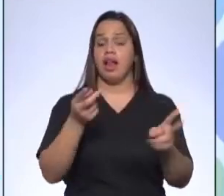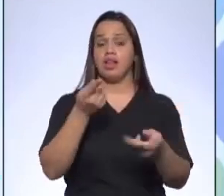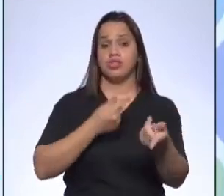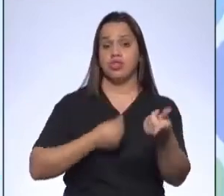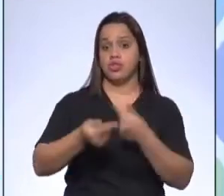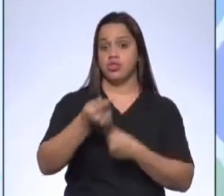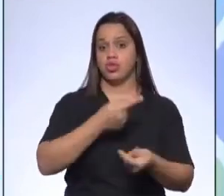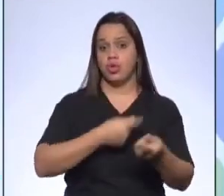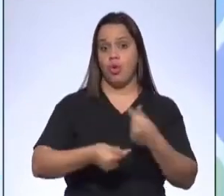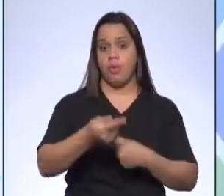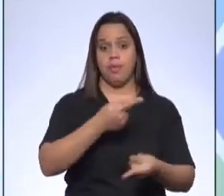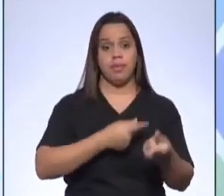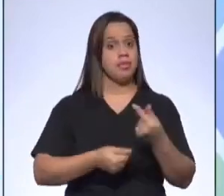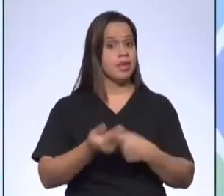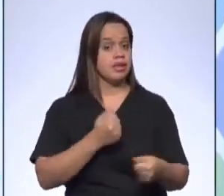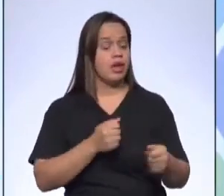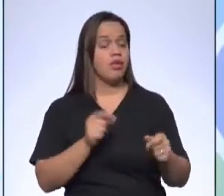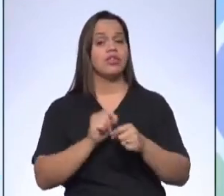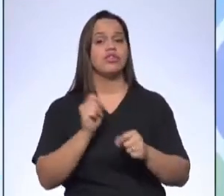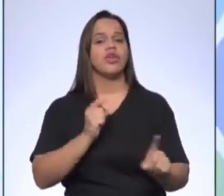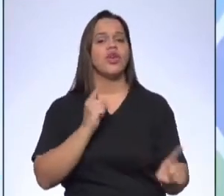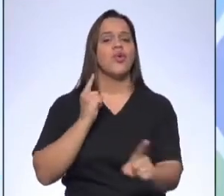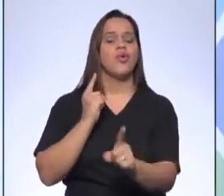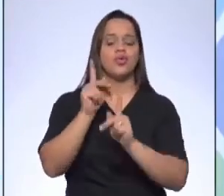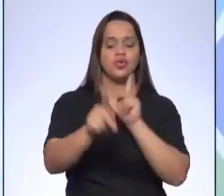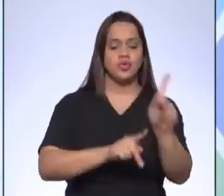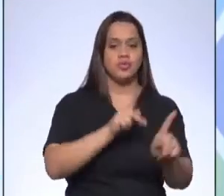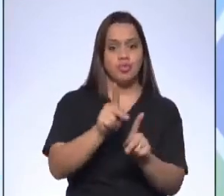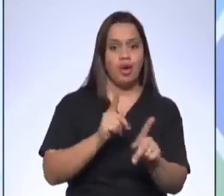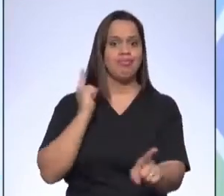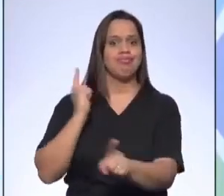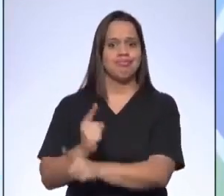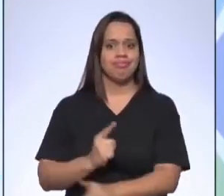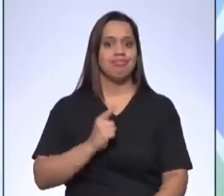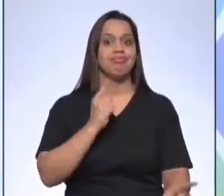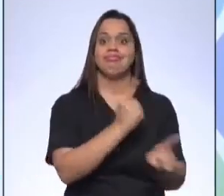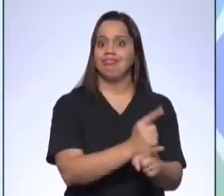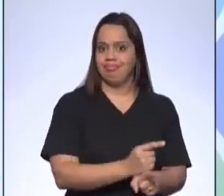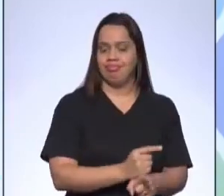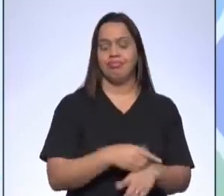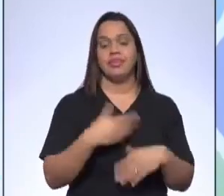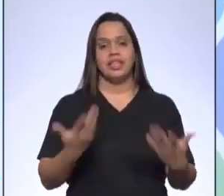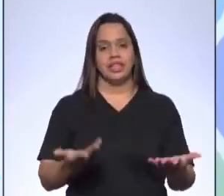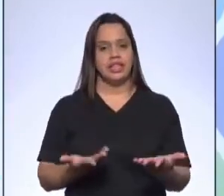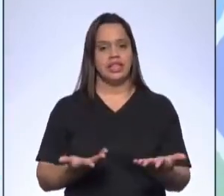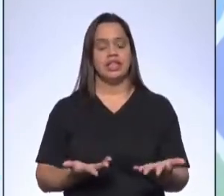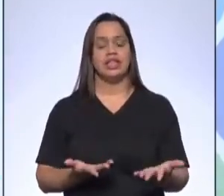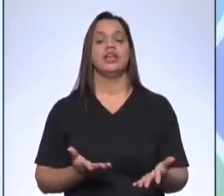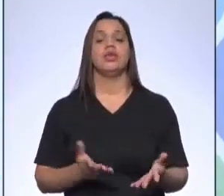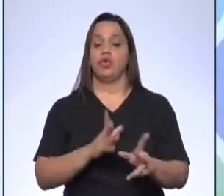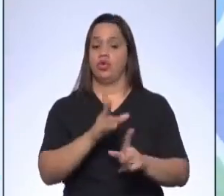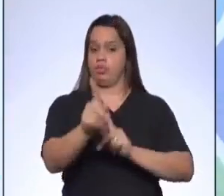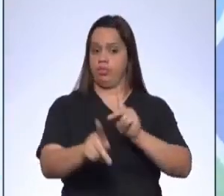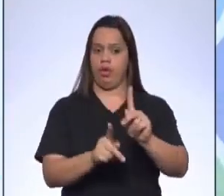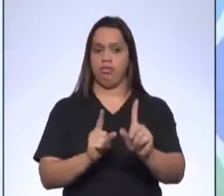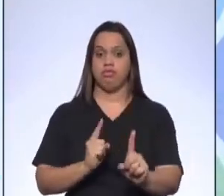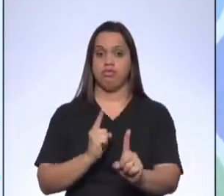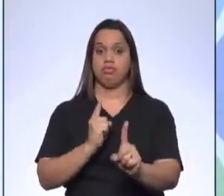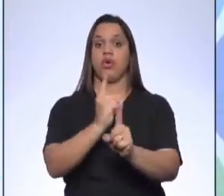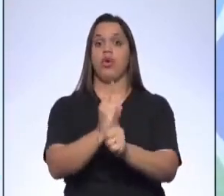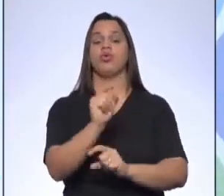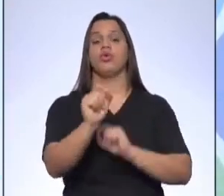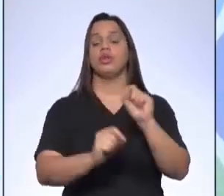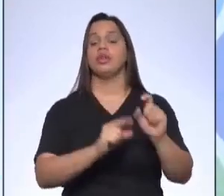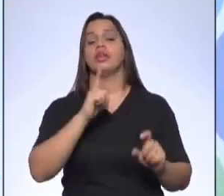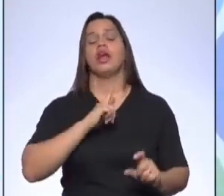produziam um encontro entre os povos. E no encontro entre os povos, você terá, claro,